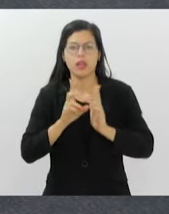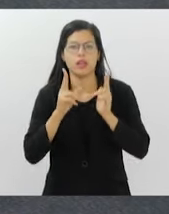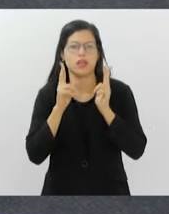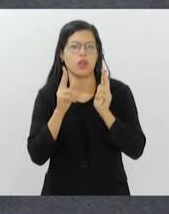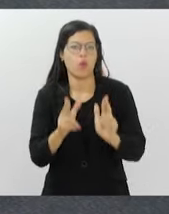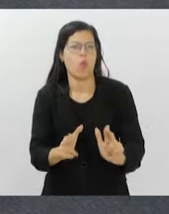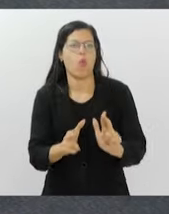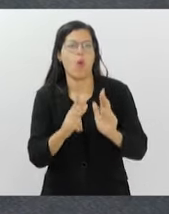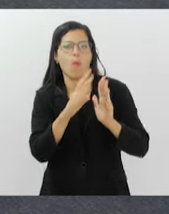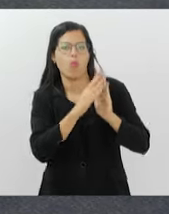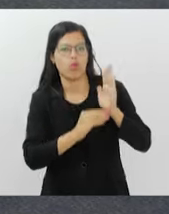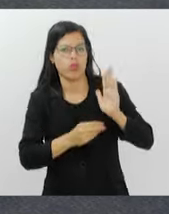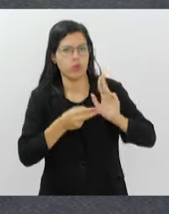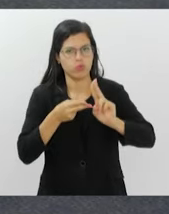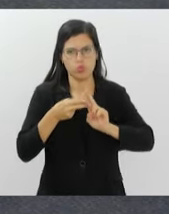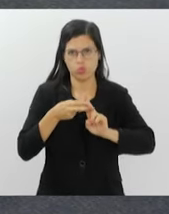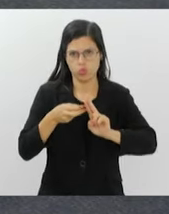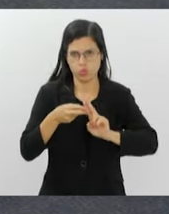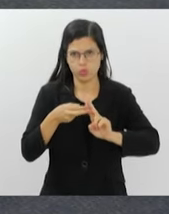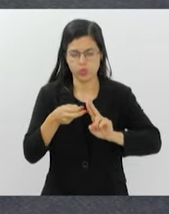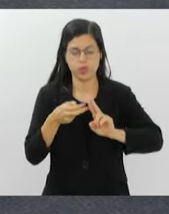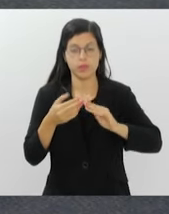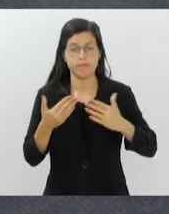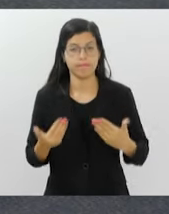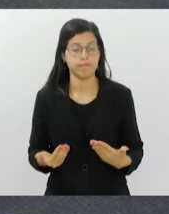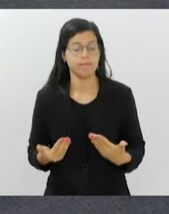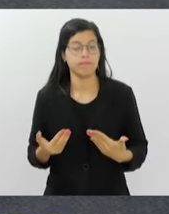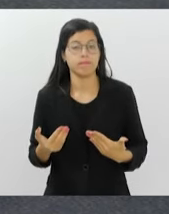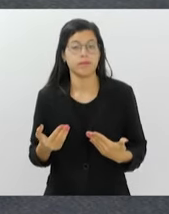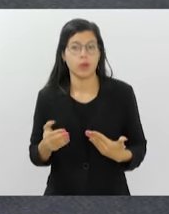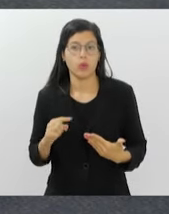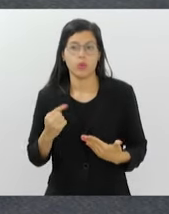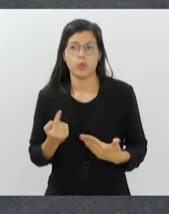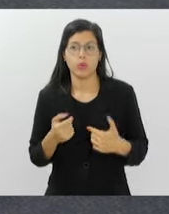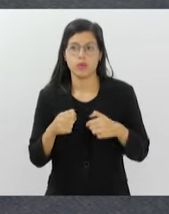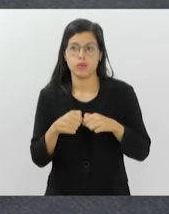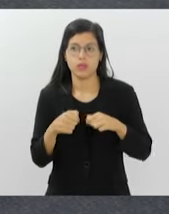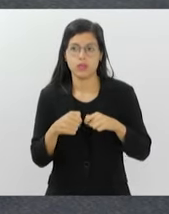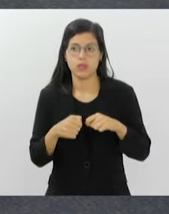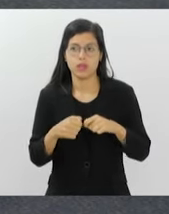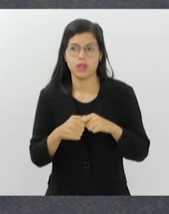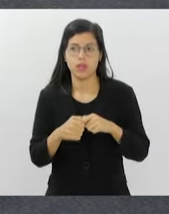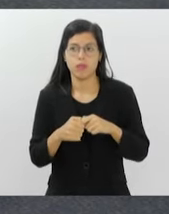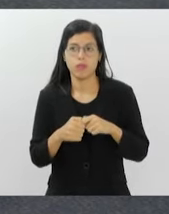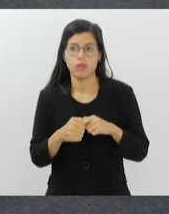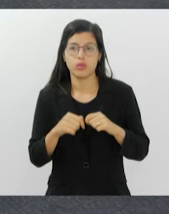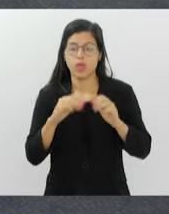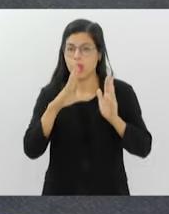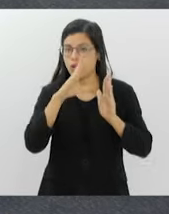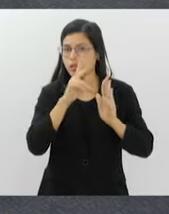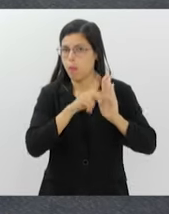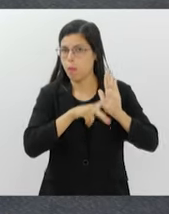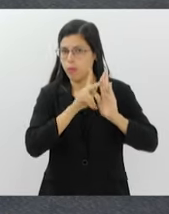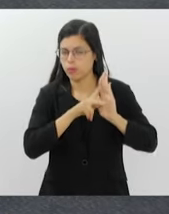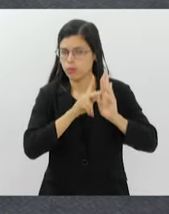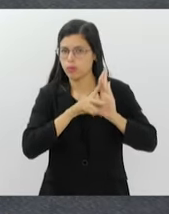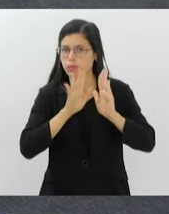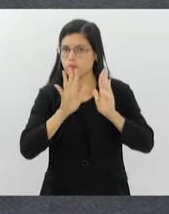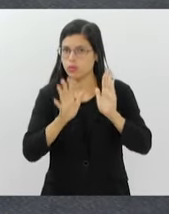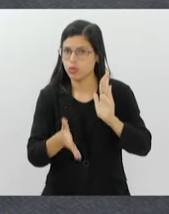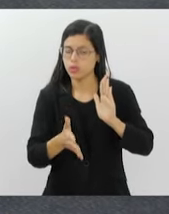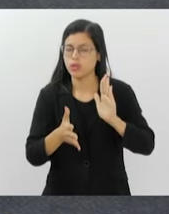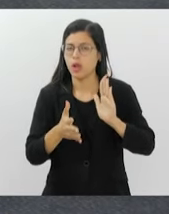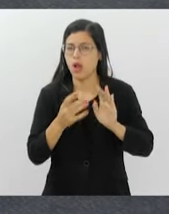espelhado na ideia do SUS e o que nós fazemos aqui é espelhar esse projeto que já é